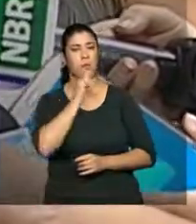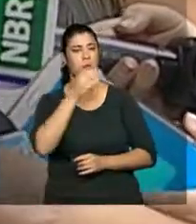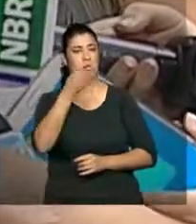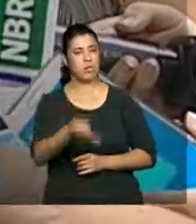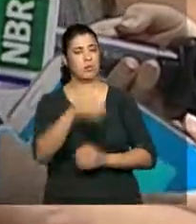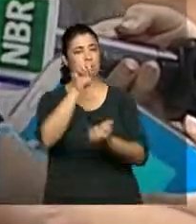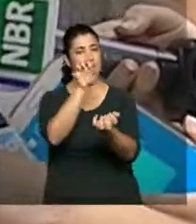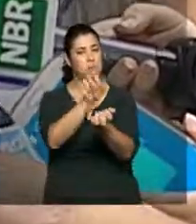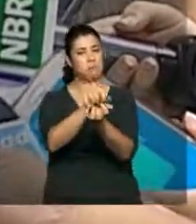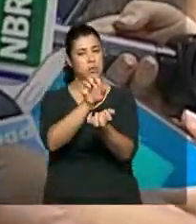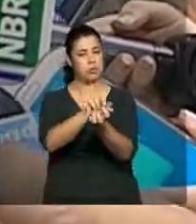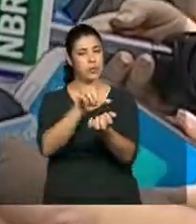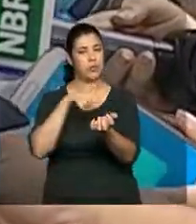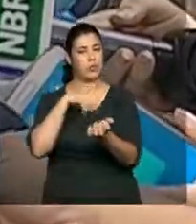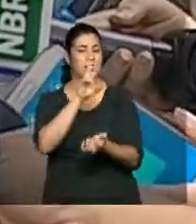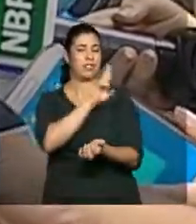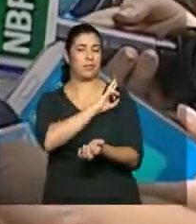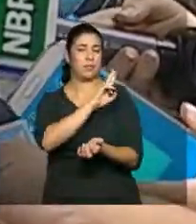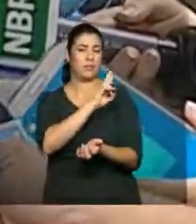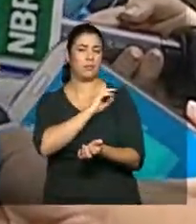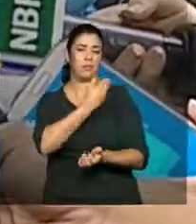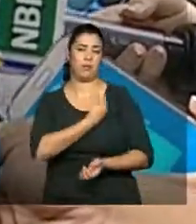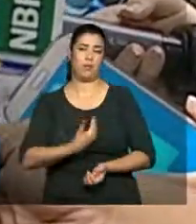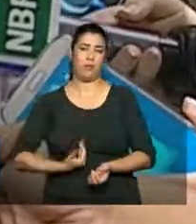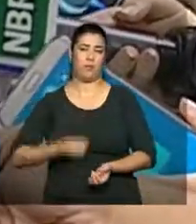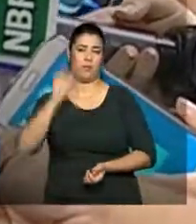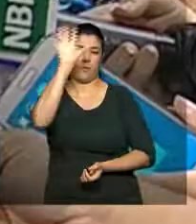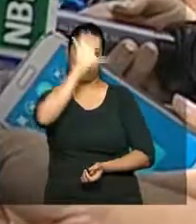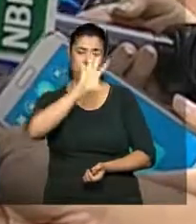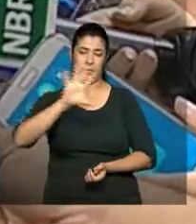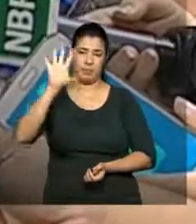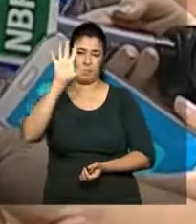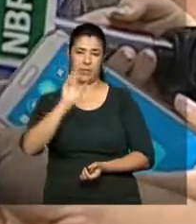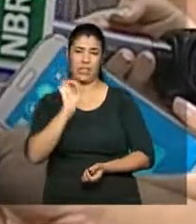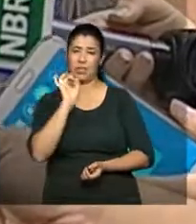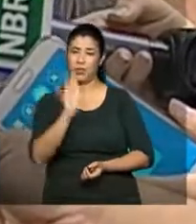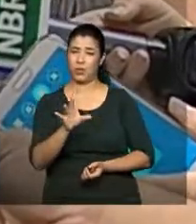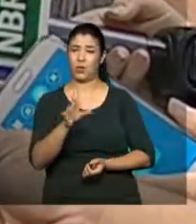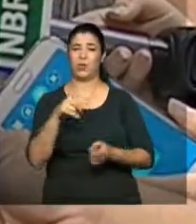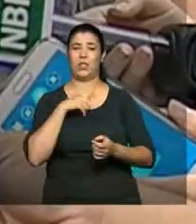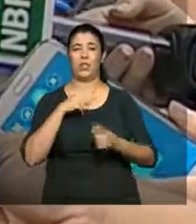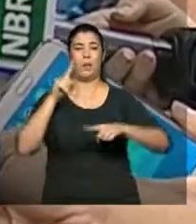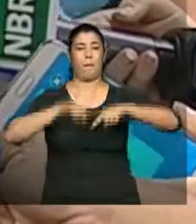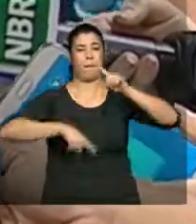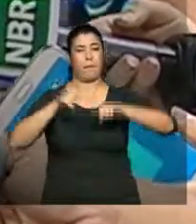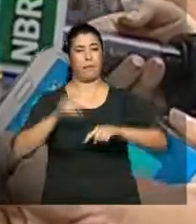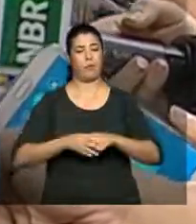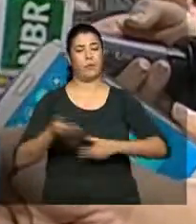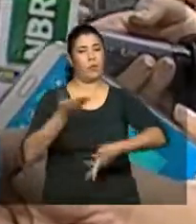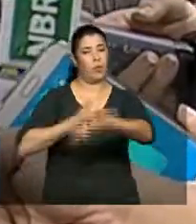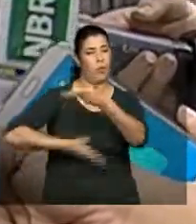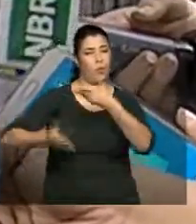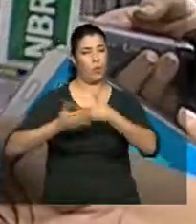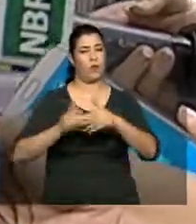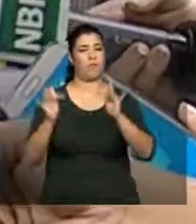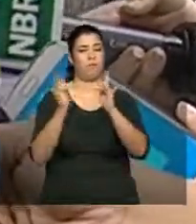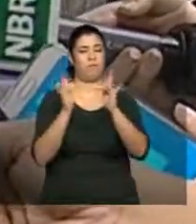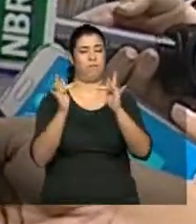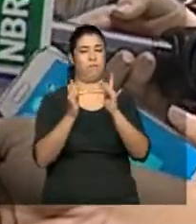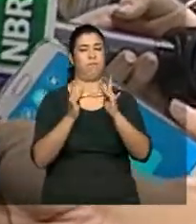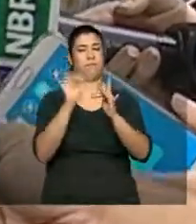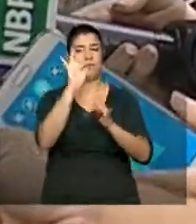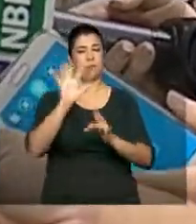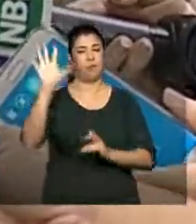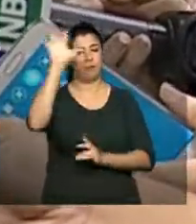de responsabilidade dos governos estaduais. Portanto, só numa política de cooperação e de relação federativa é que